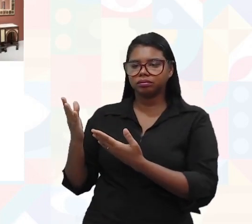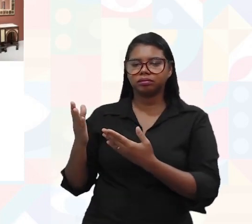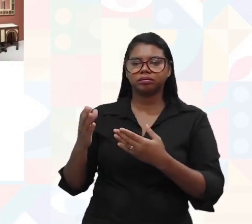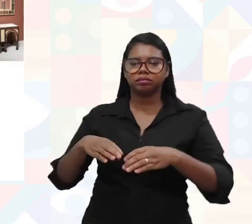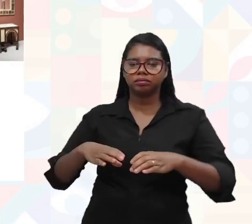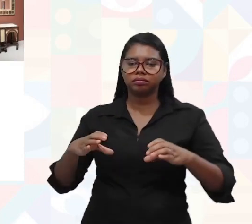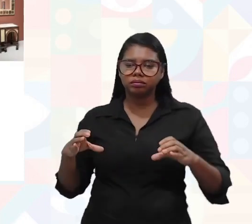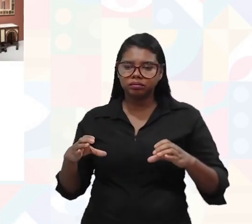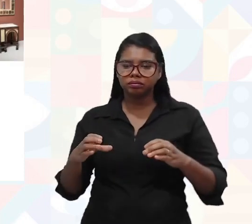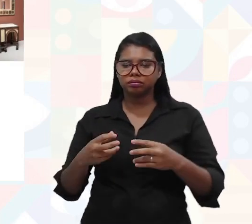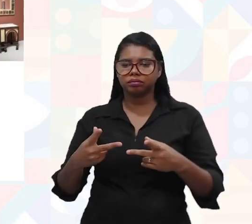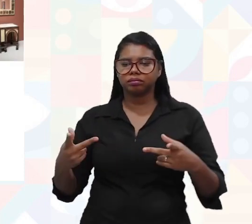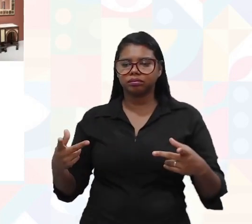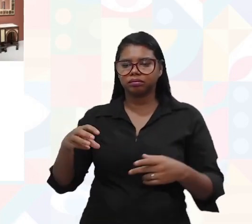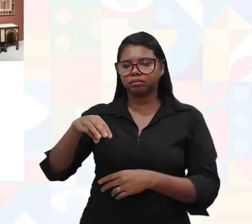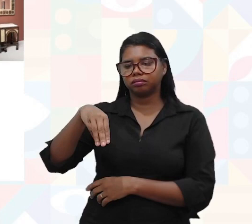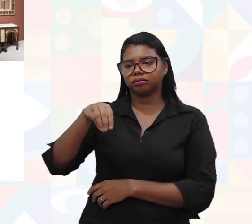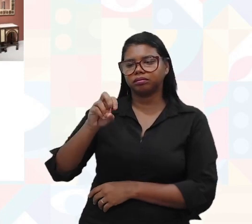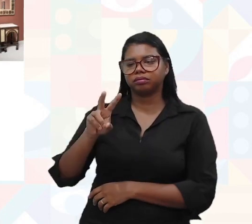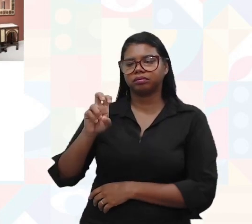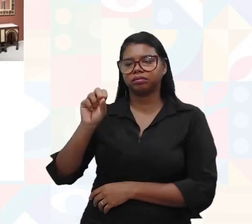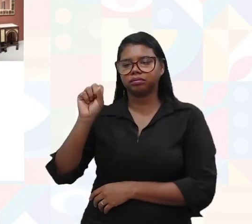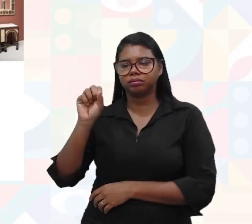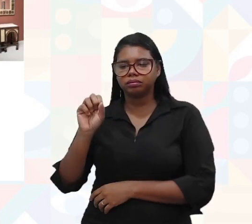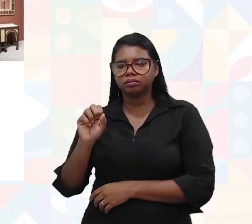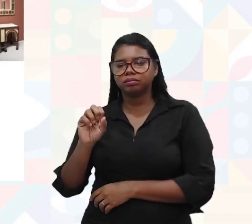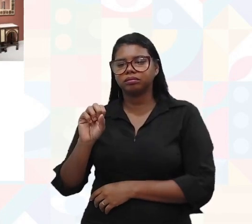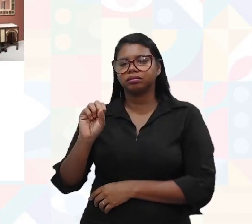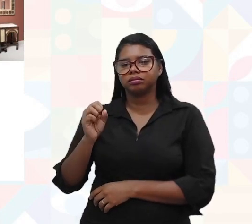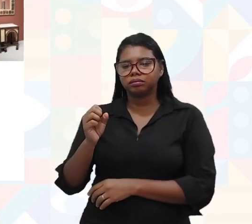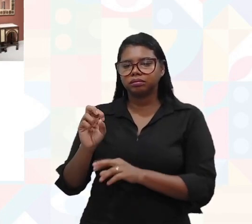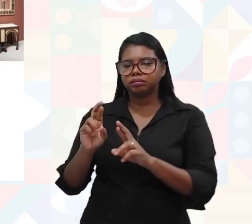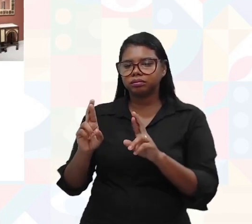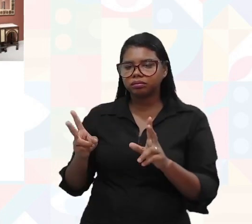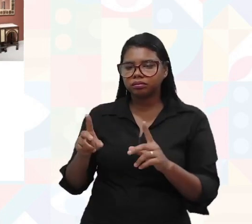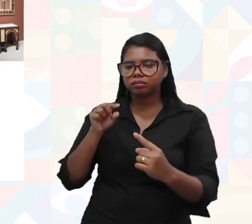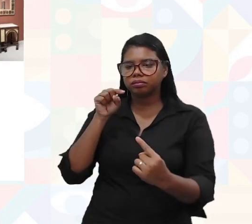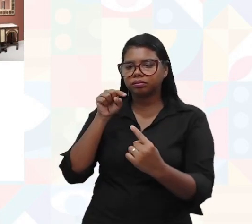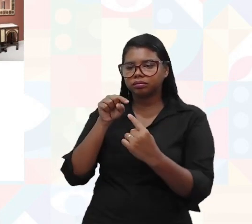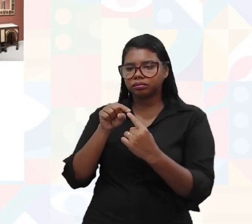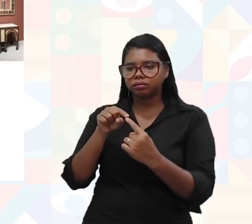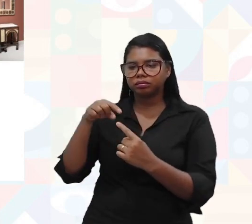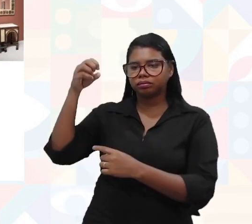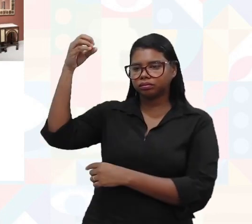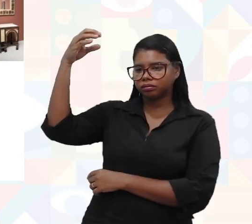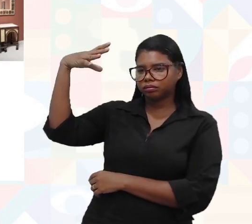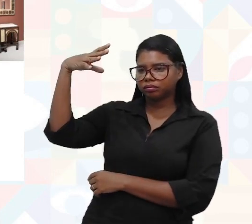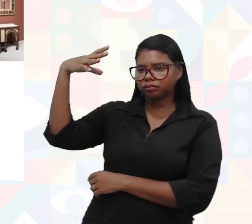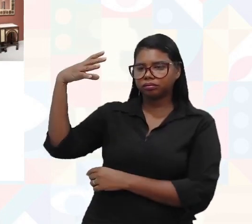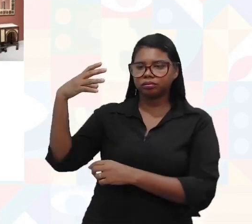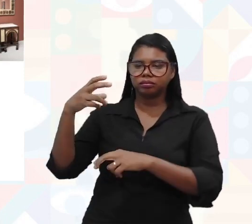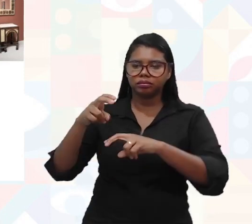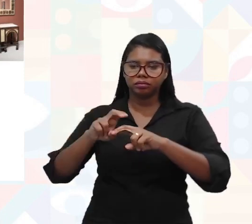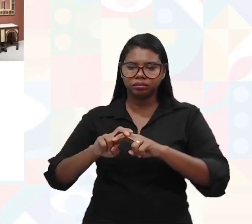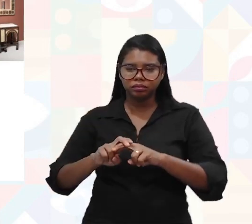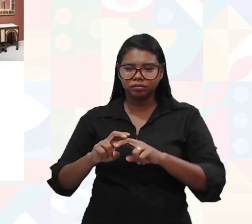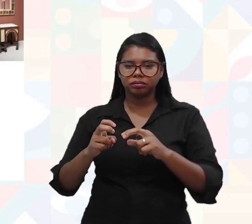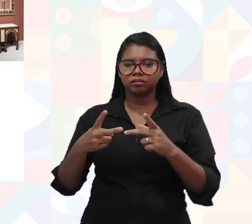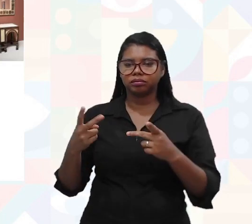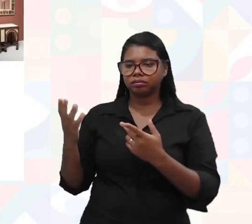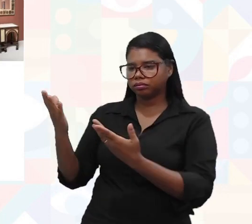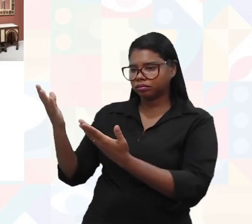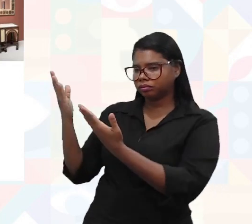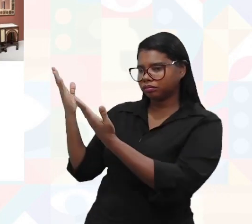ditos, alguns detalhes de construção, né? Alguns objetos, né? Como luminárias, estatuetas, cadeiras,